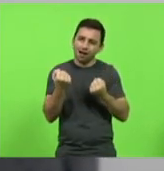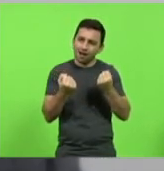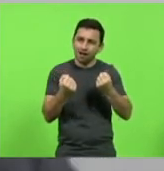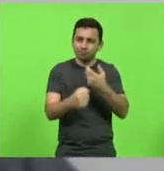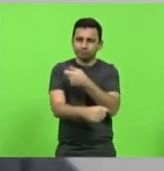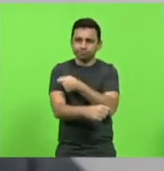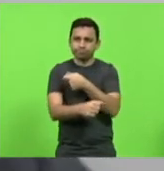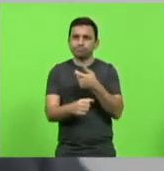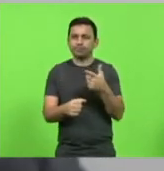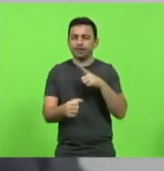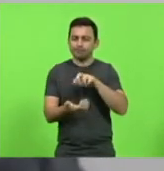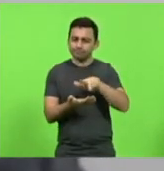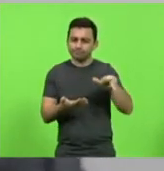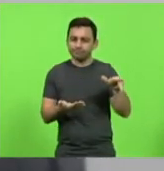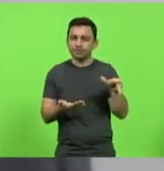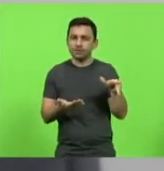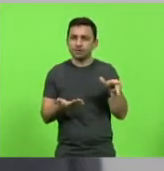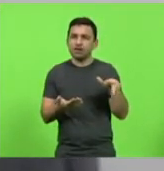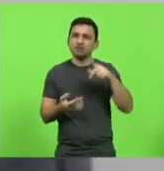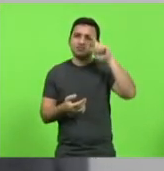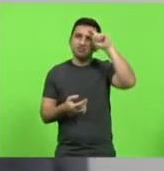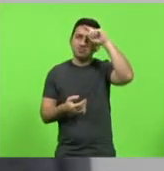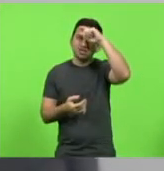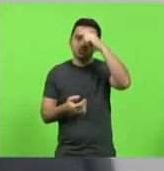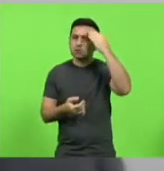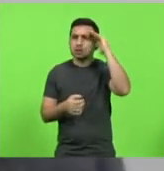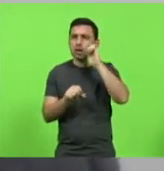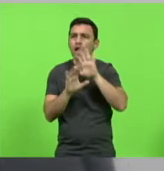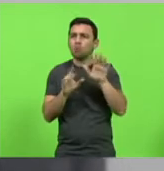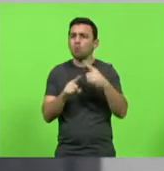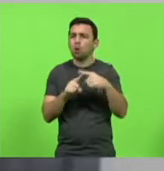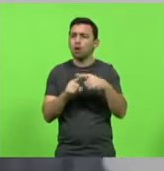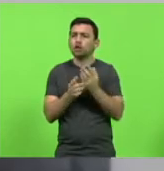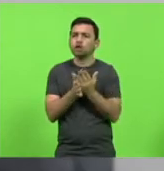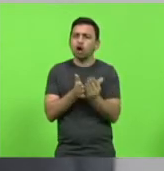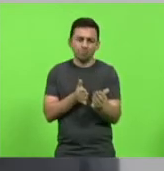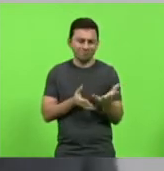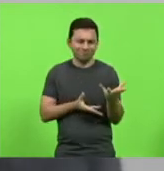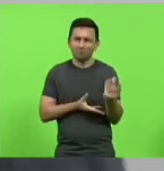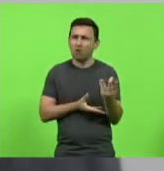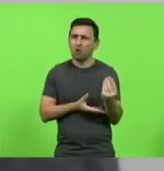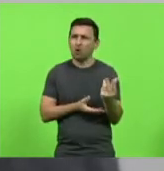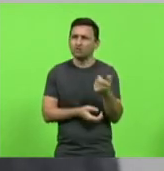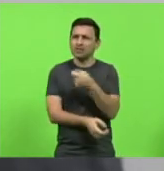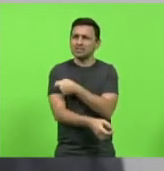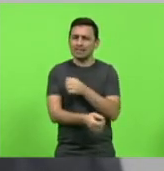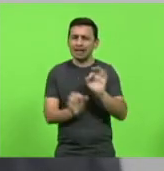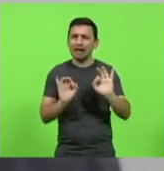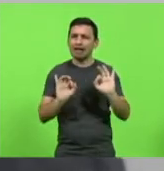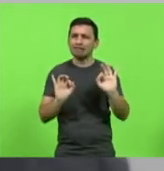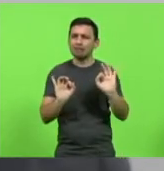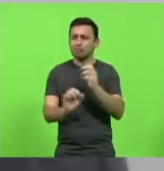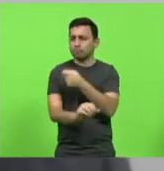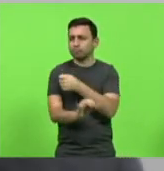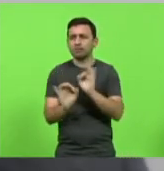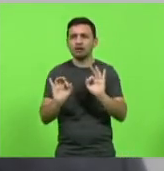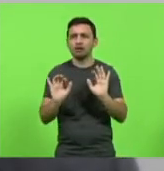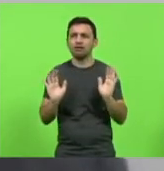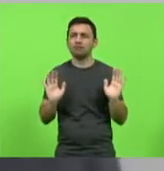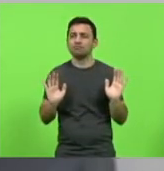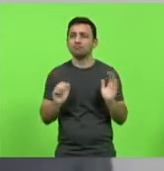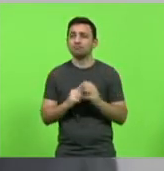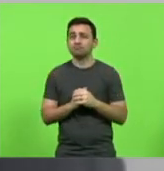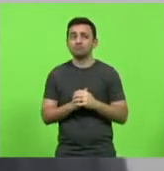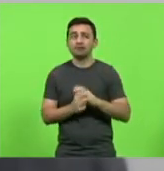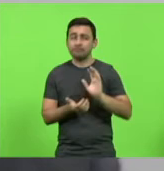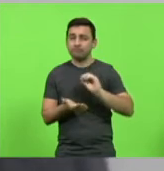é difícil de entender como que ainda fica tanta vacina sem ser aplicada. Nós estamos com falta